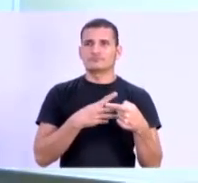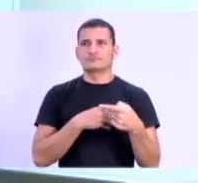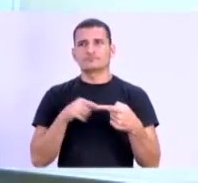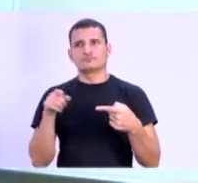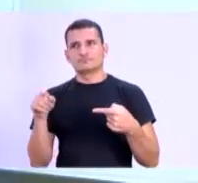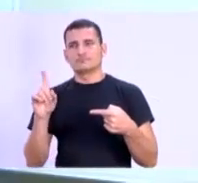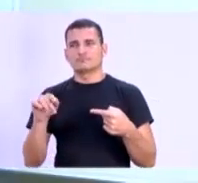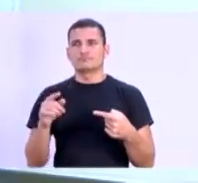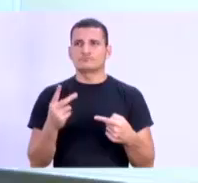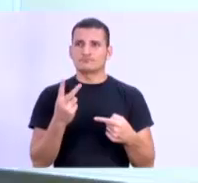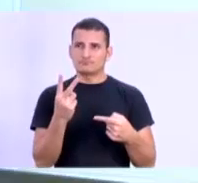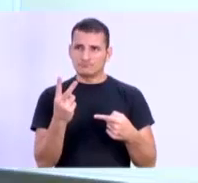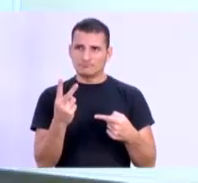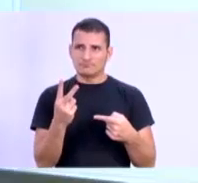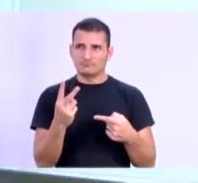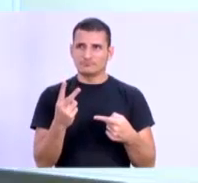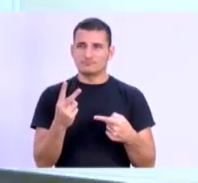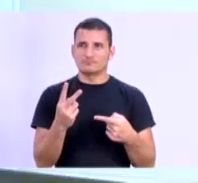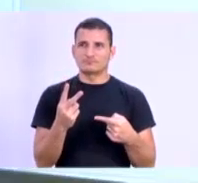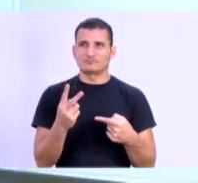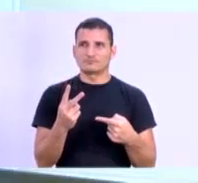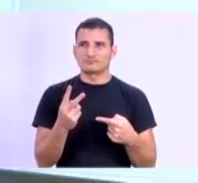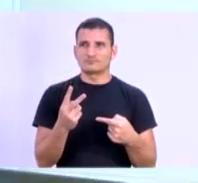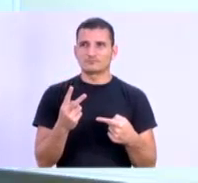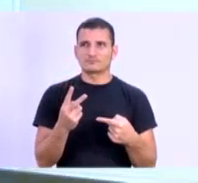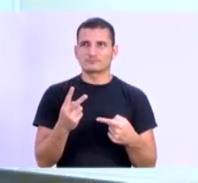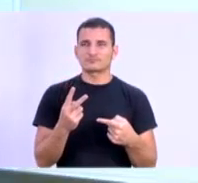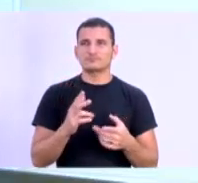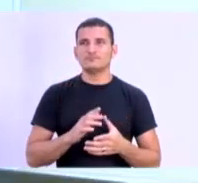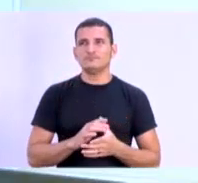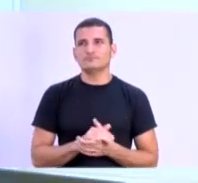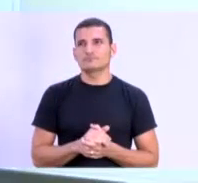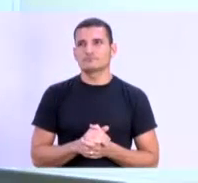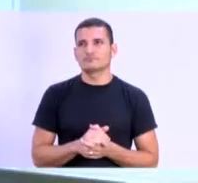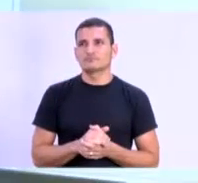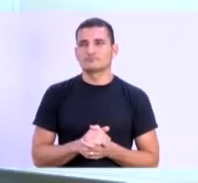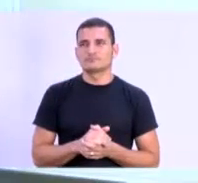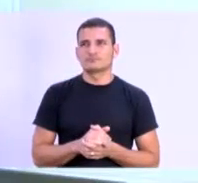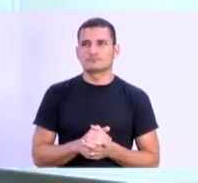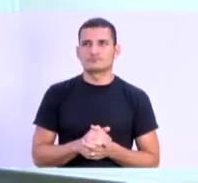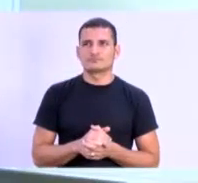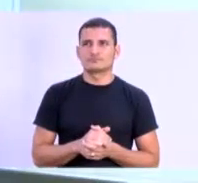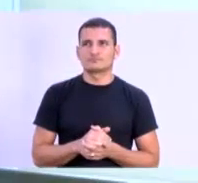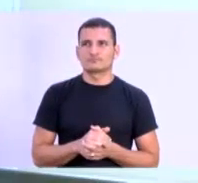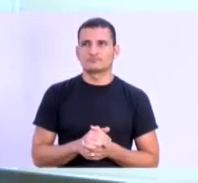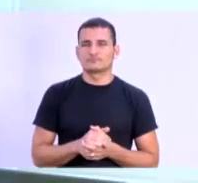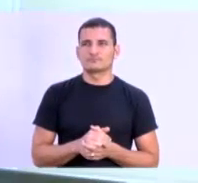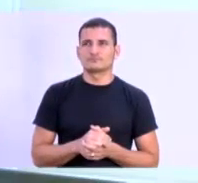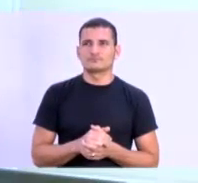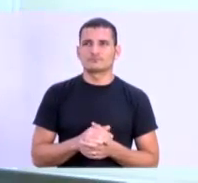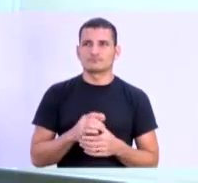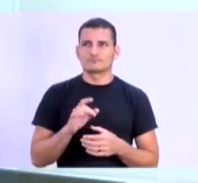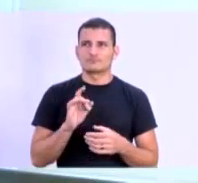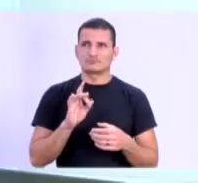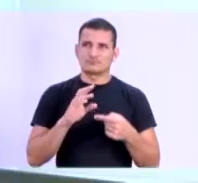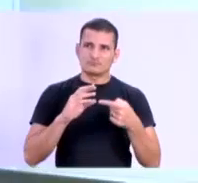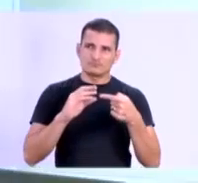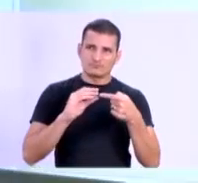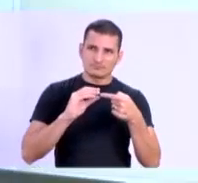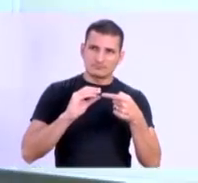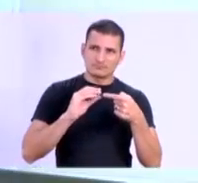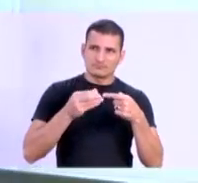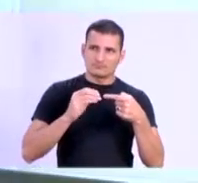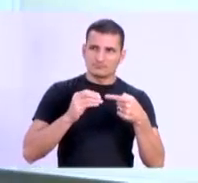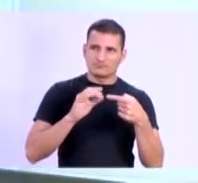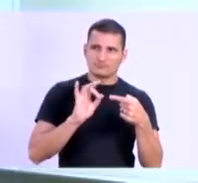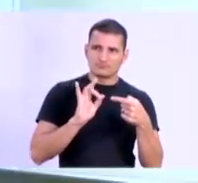2 canetas. Eu fiz um tag, né? Eu rotulei elas só para identificar de quem é a caneta de quem. No caso